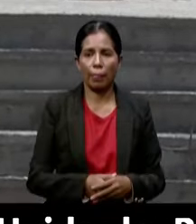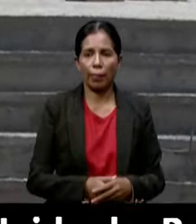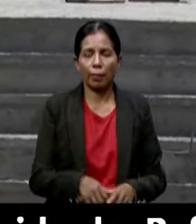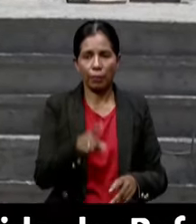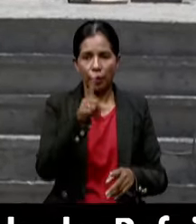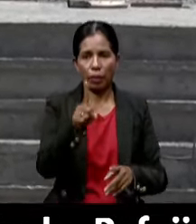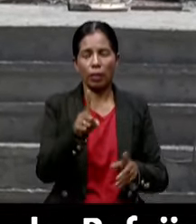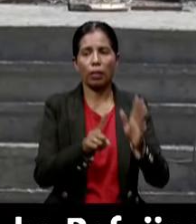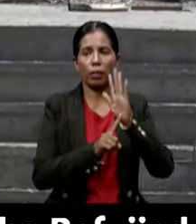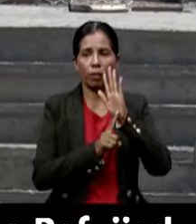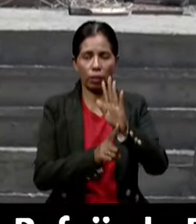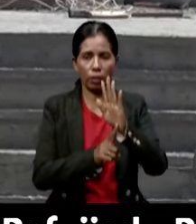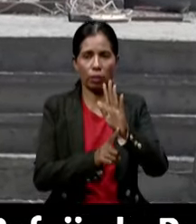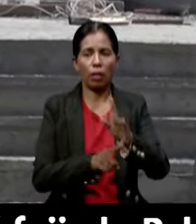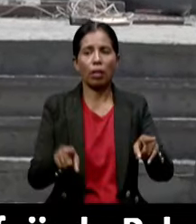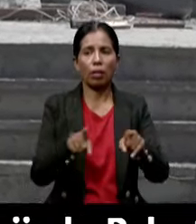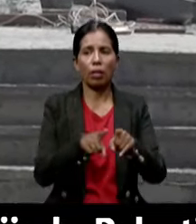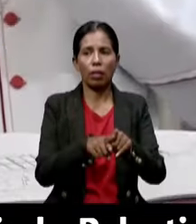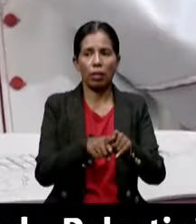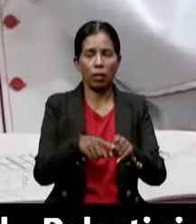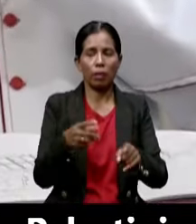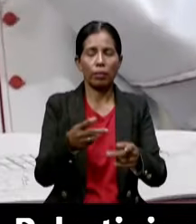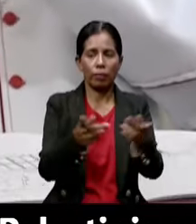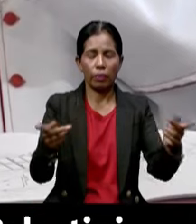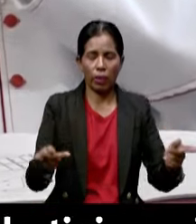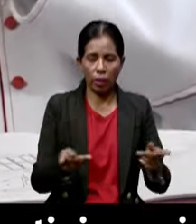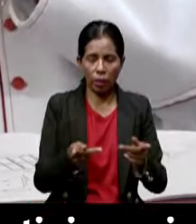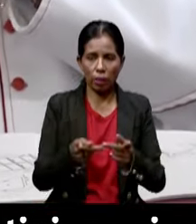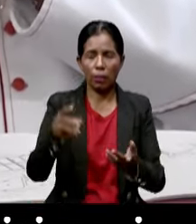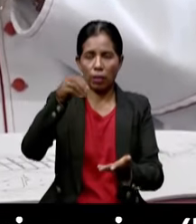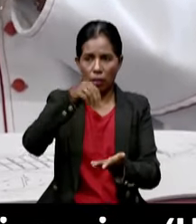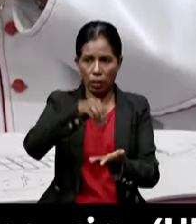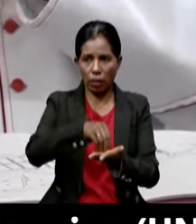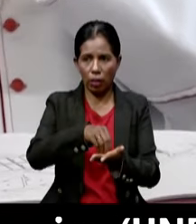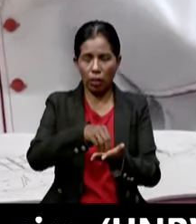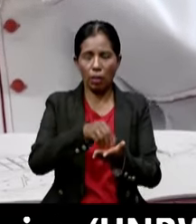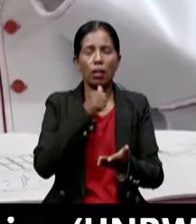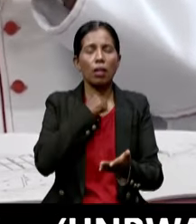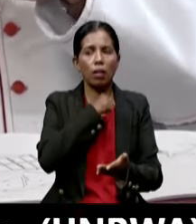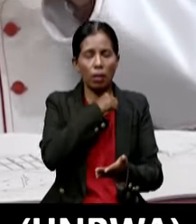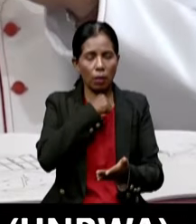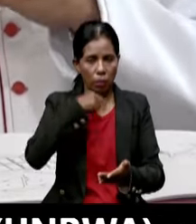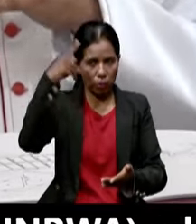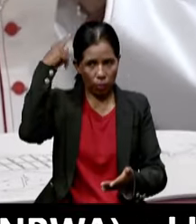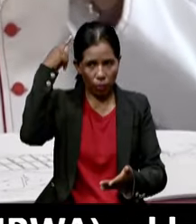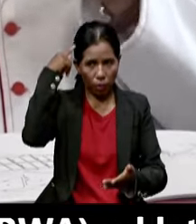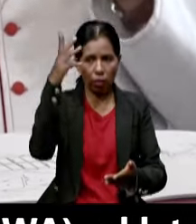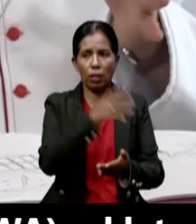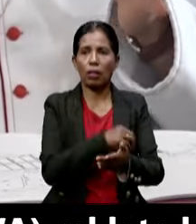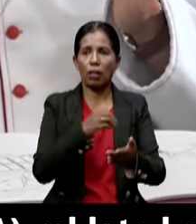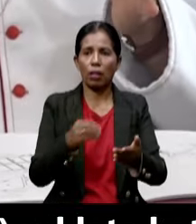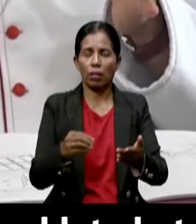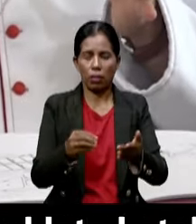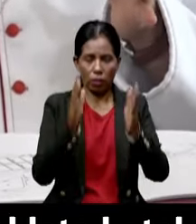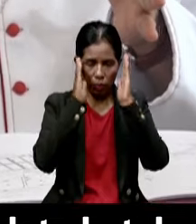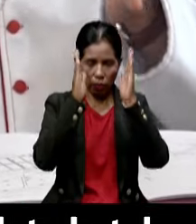saída de minha. Só que este ida, né, a tu fatem, nebe, tal, a um papa, minha dentro, mas a que este é para um